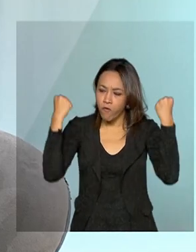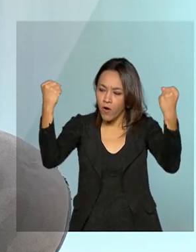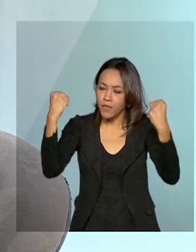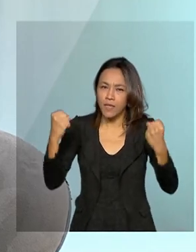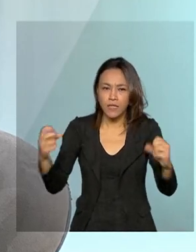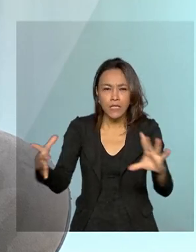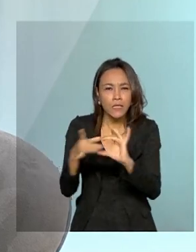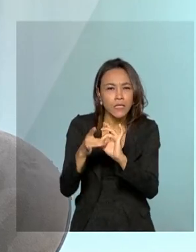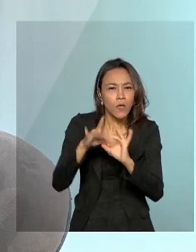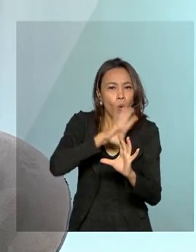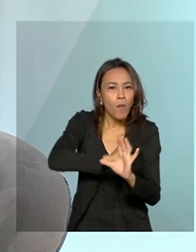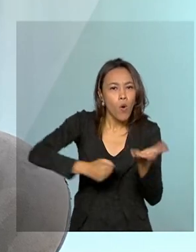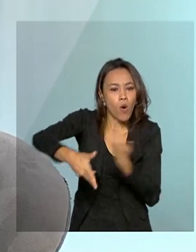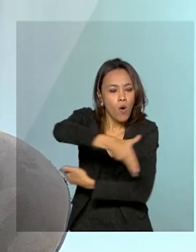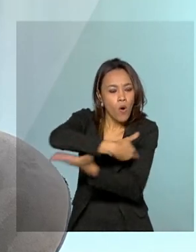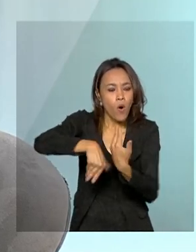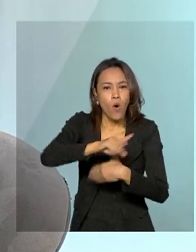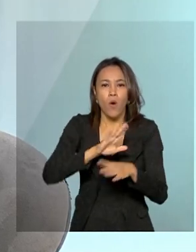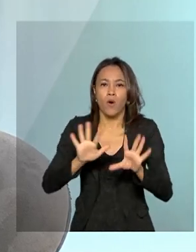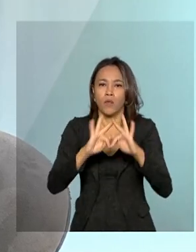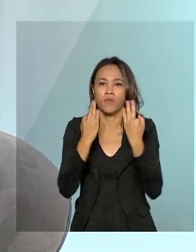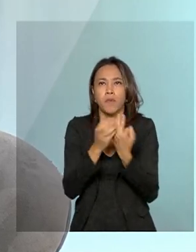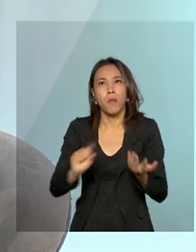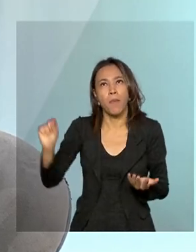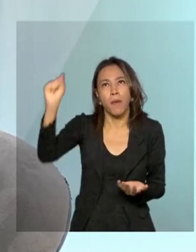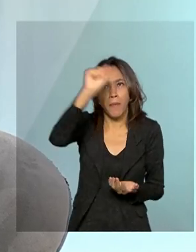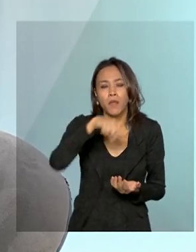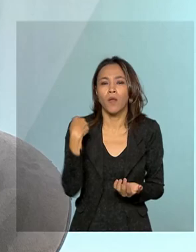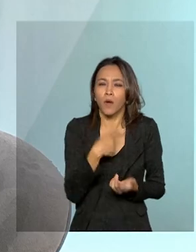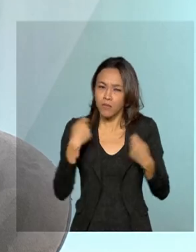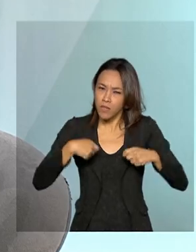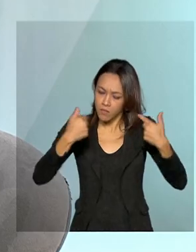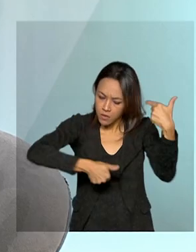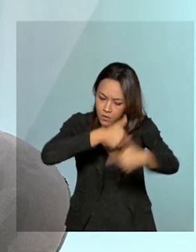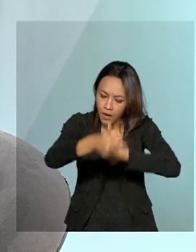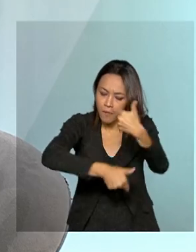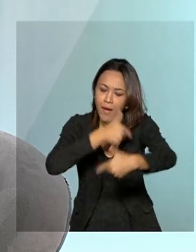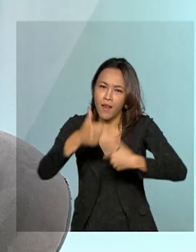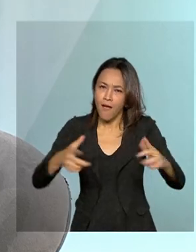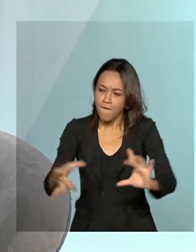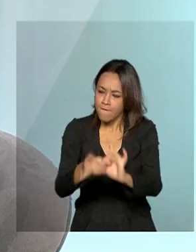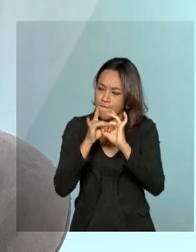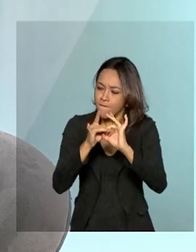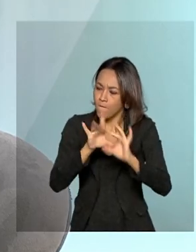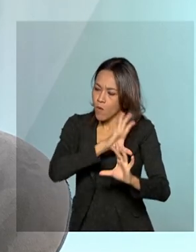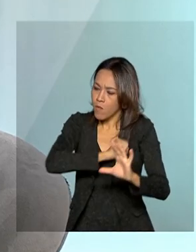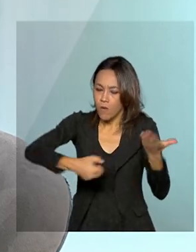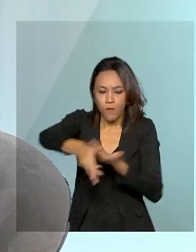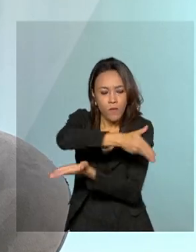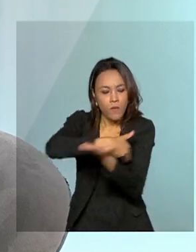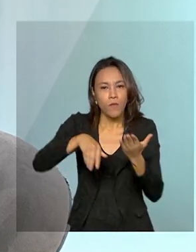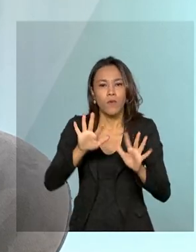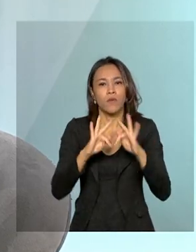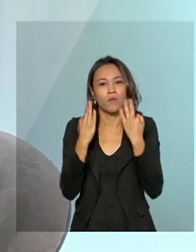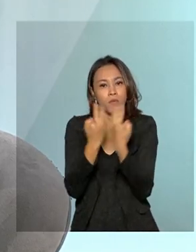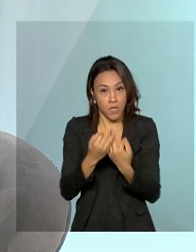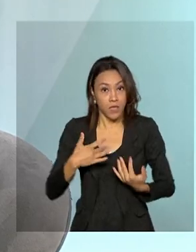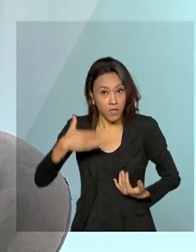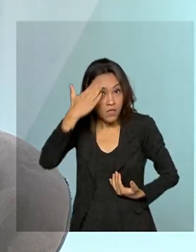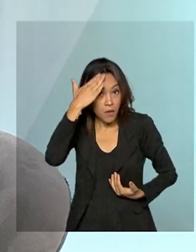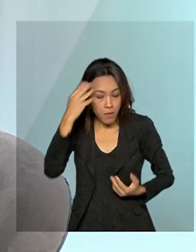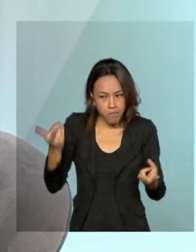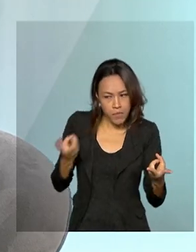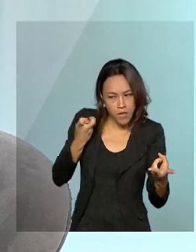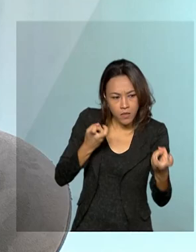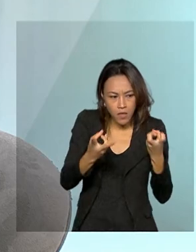vínculos familiares. Nós precisamos nessa nação trabalhar o fortalecimento das famílias e reconhecer que em muitos